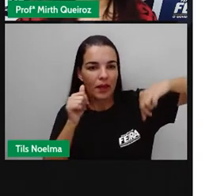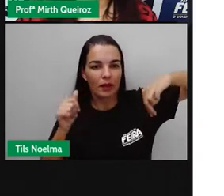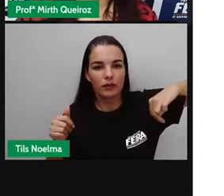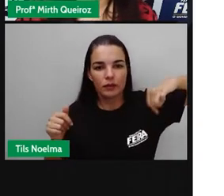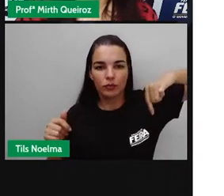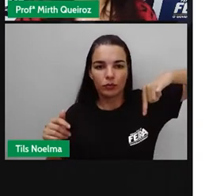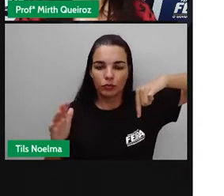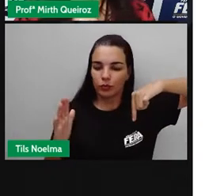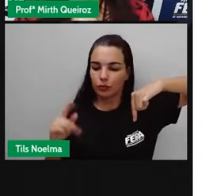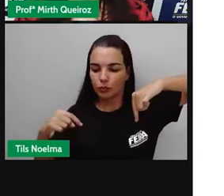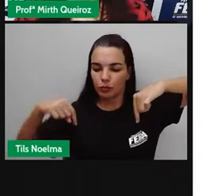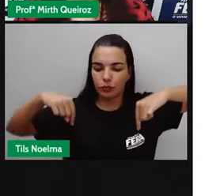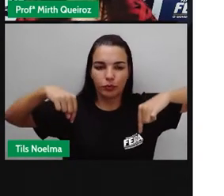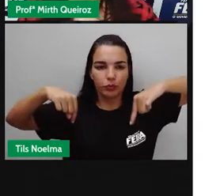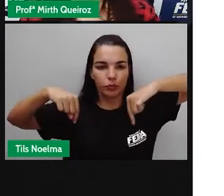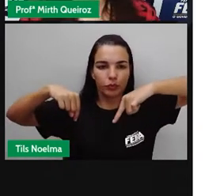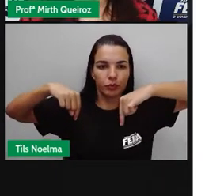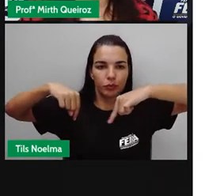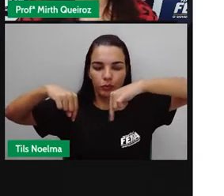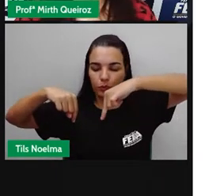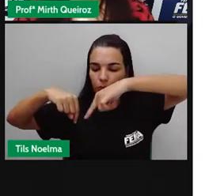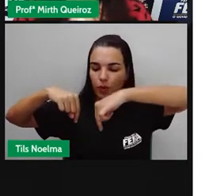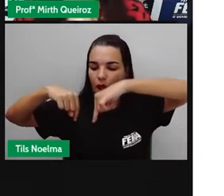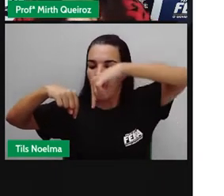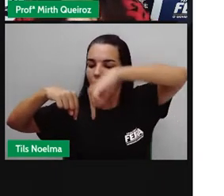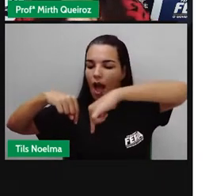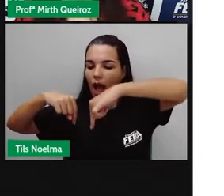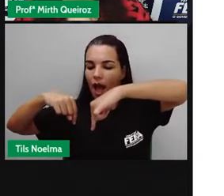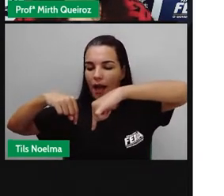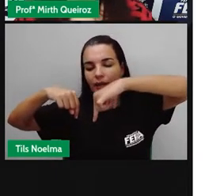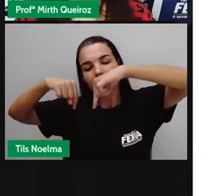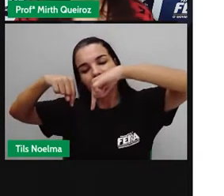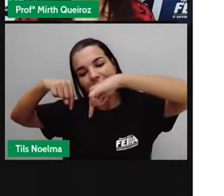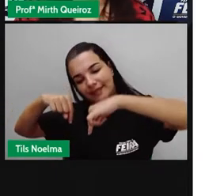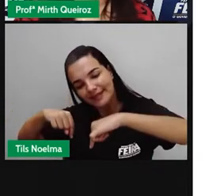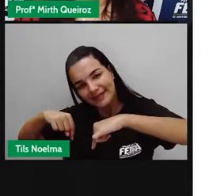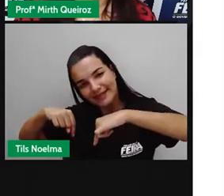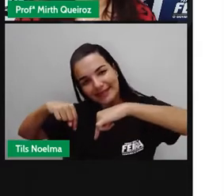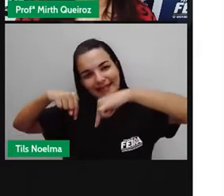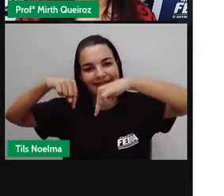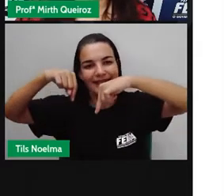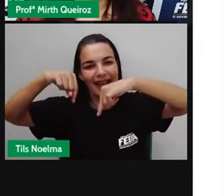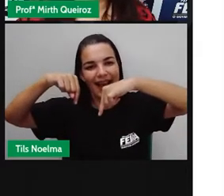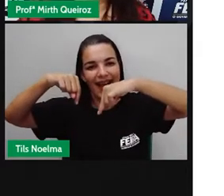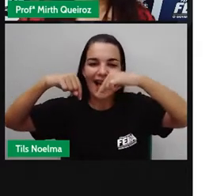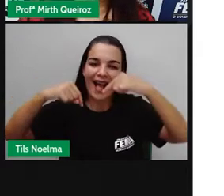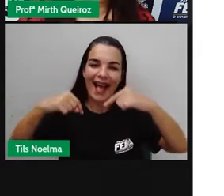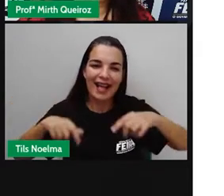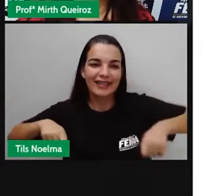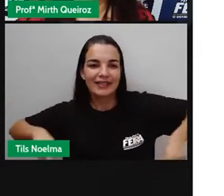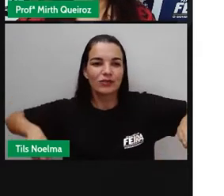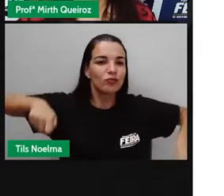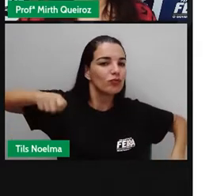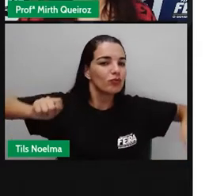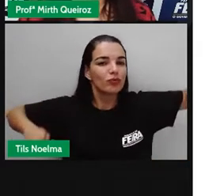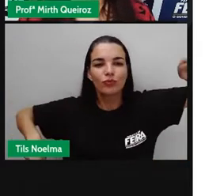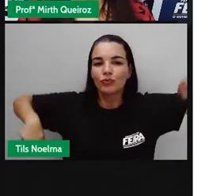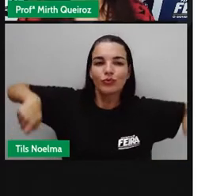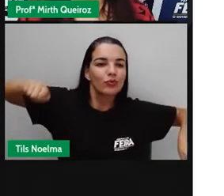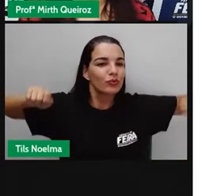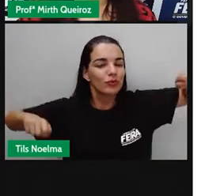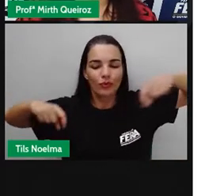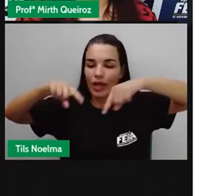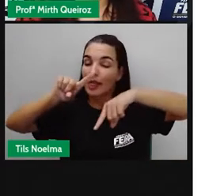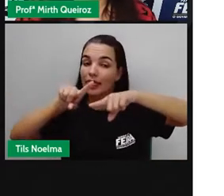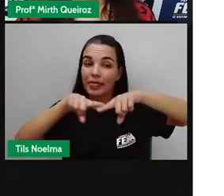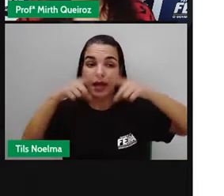mesma forma, elas caminham até os cavalheiros, cumprimentam, geralmente segurando aí as suas saias, né?